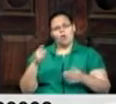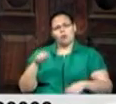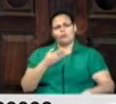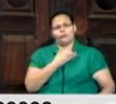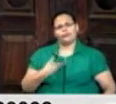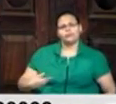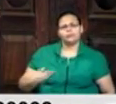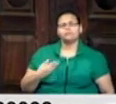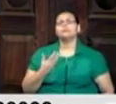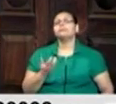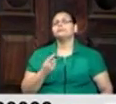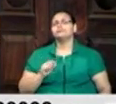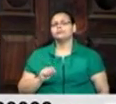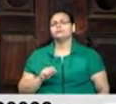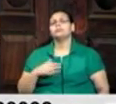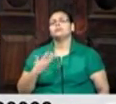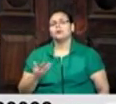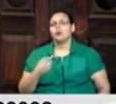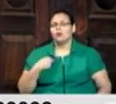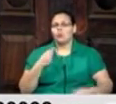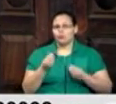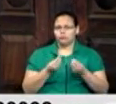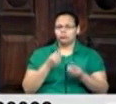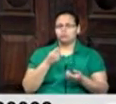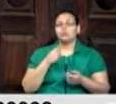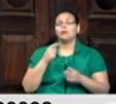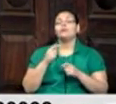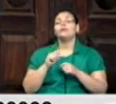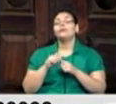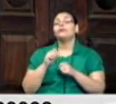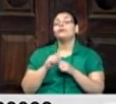disso, além de dizer que não pode pagar.